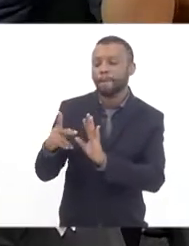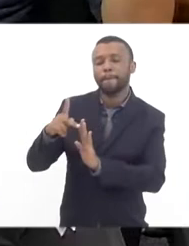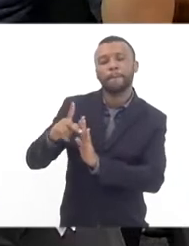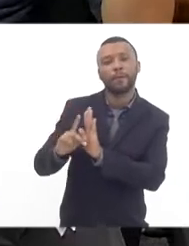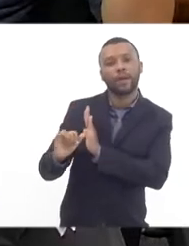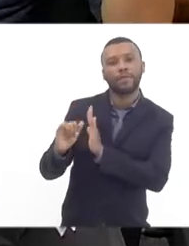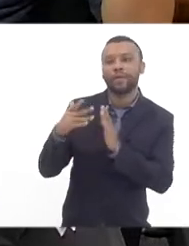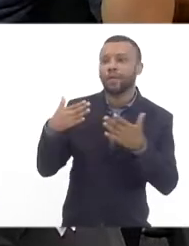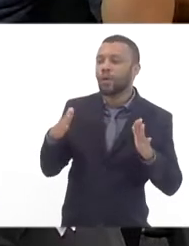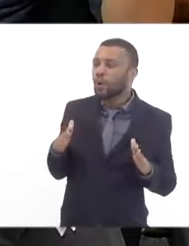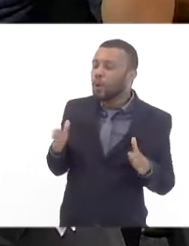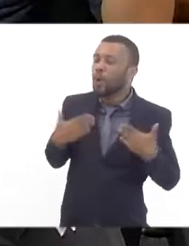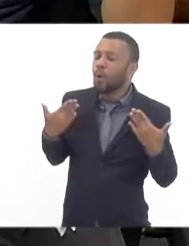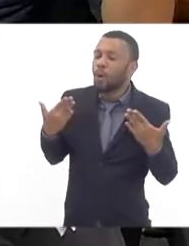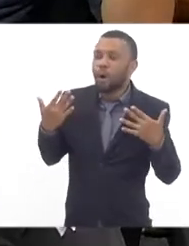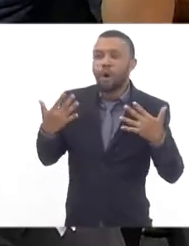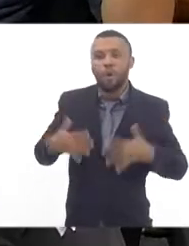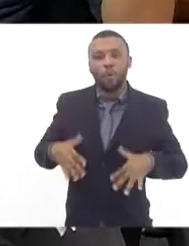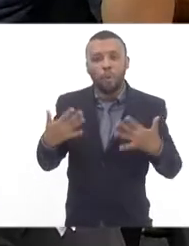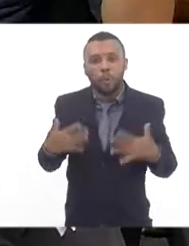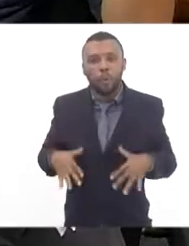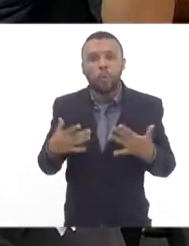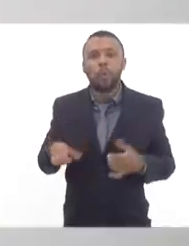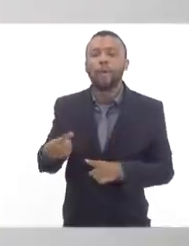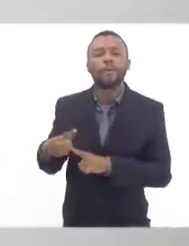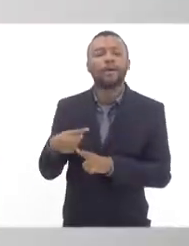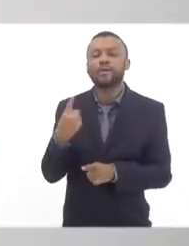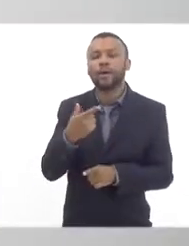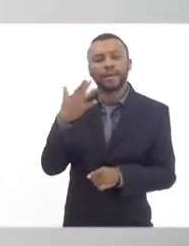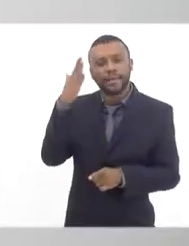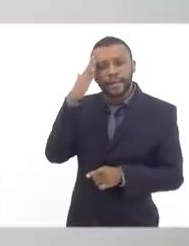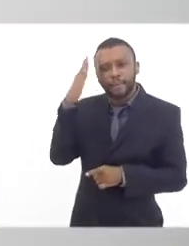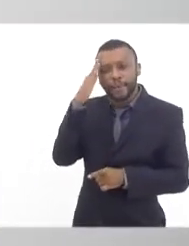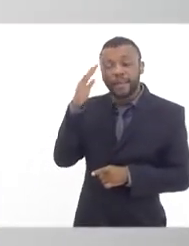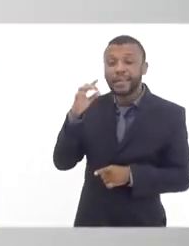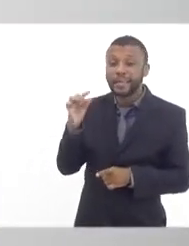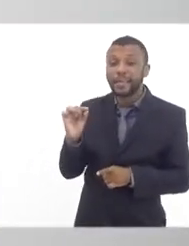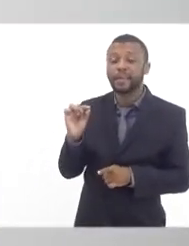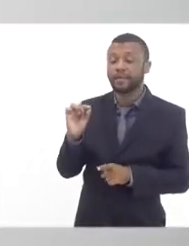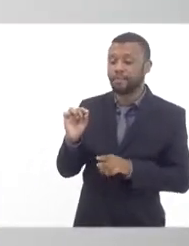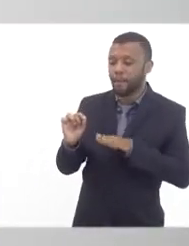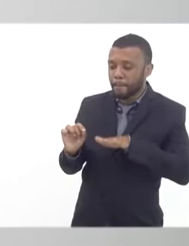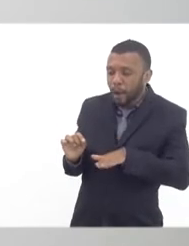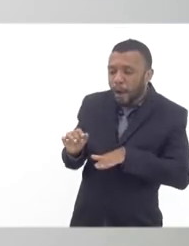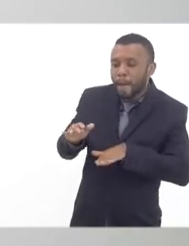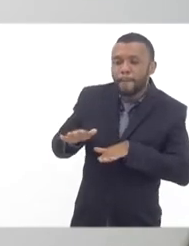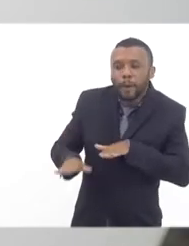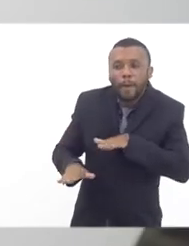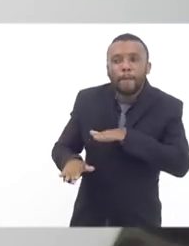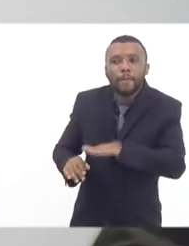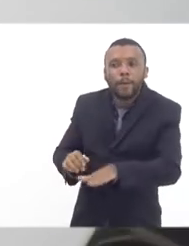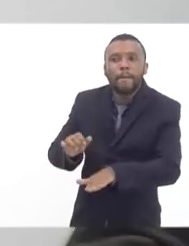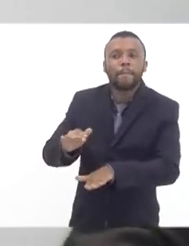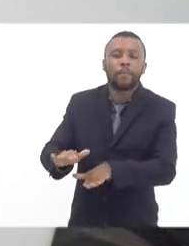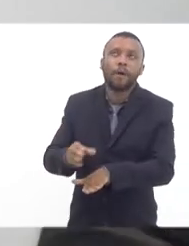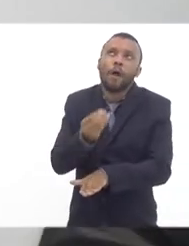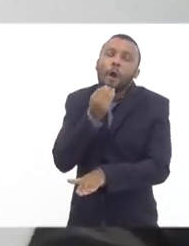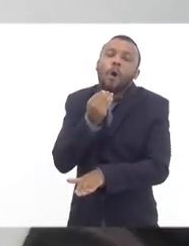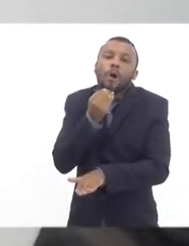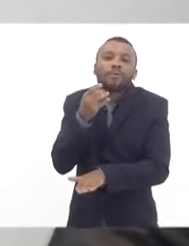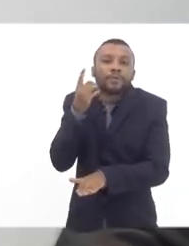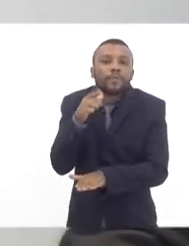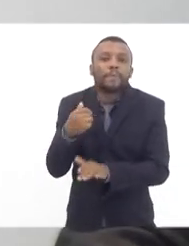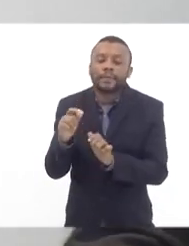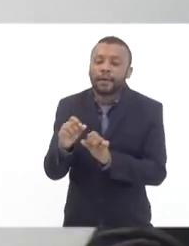surpresa mesmo, porque a gente sabia que, para isso andar, é claro que o deputado ia ter que se mexer